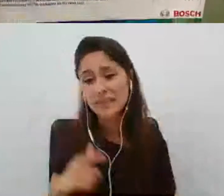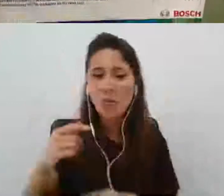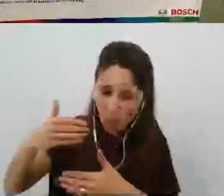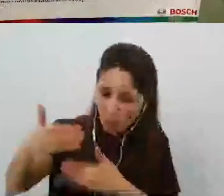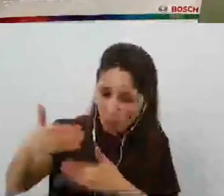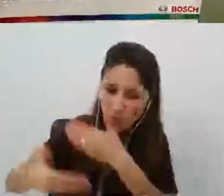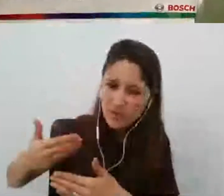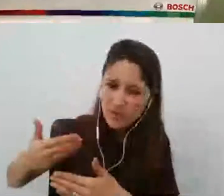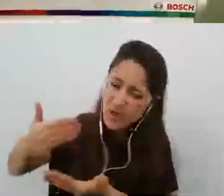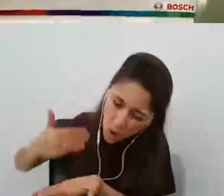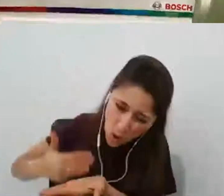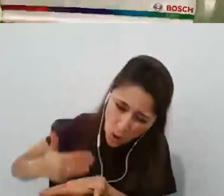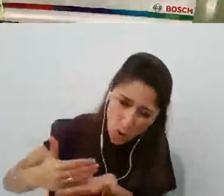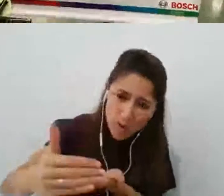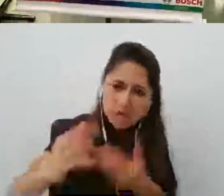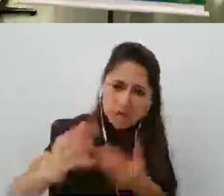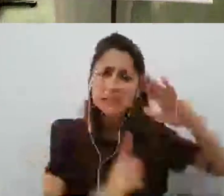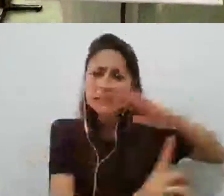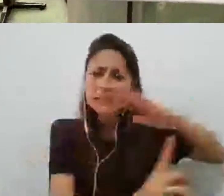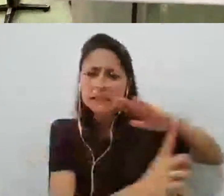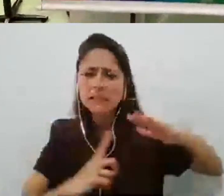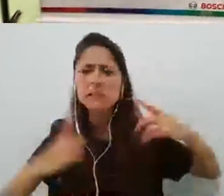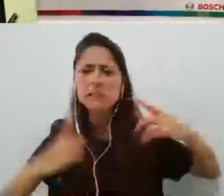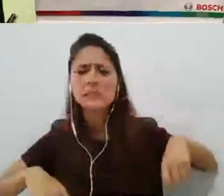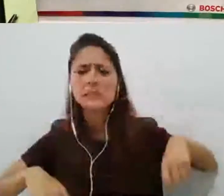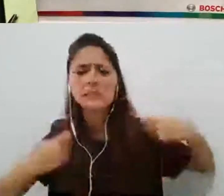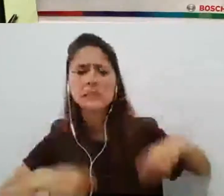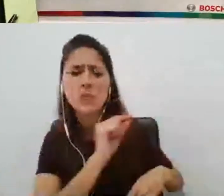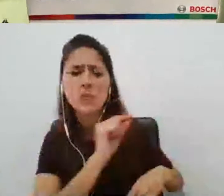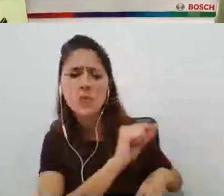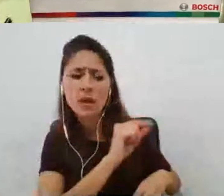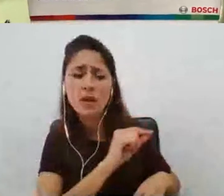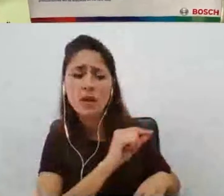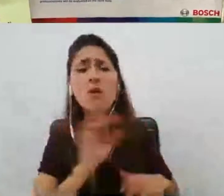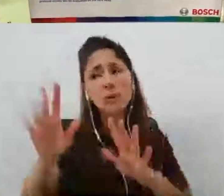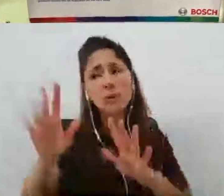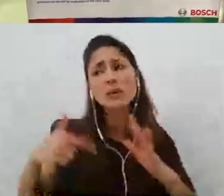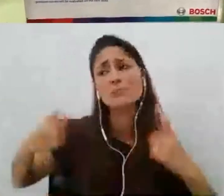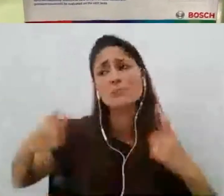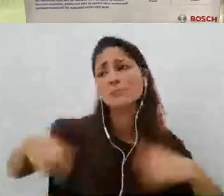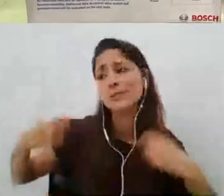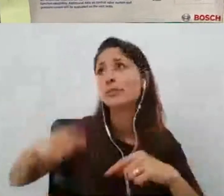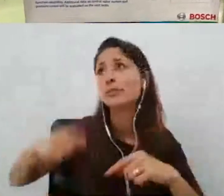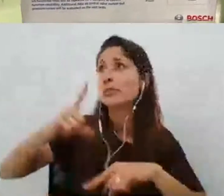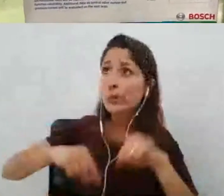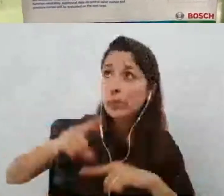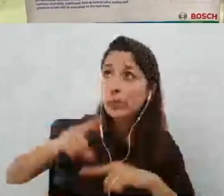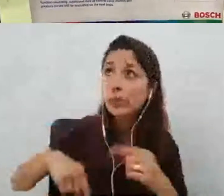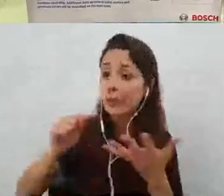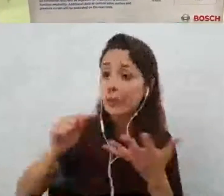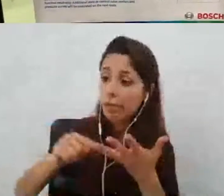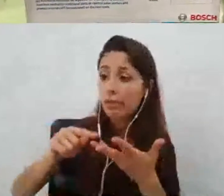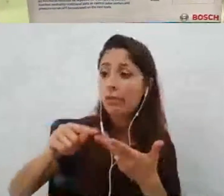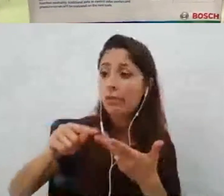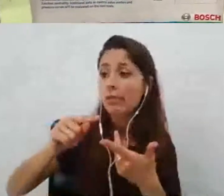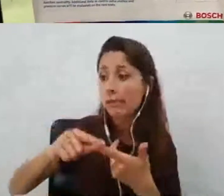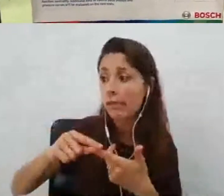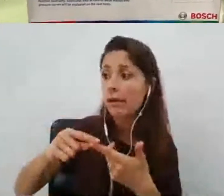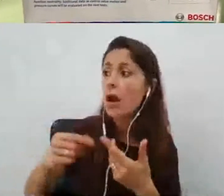da necessidade, da dor do cliente, quando o cliente se reuniu conosco e falou, olha, eu preciso desenvolver, eu preciso um produto que me atenda a